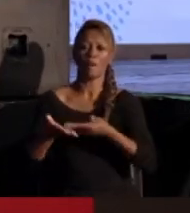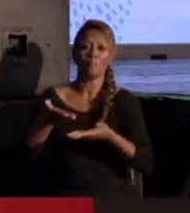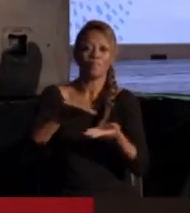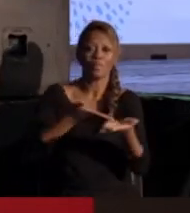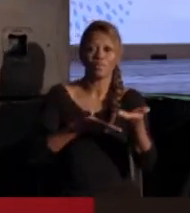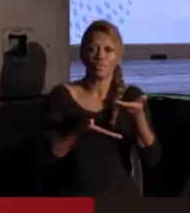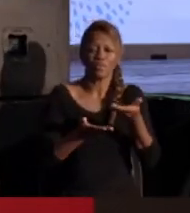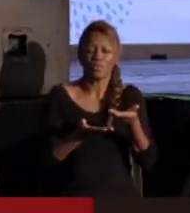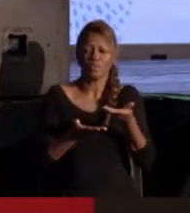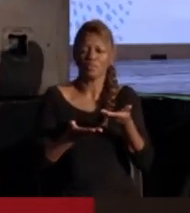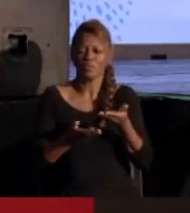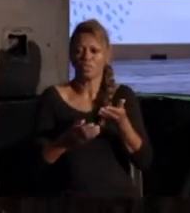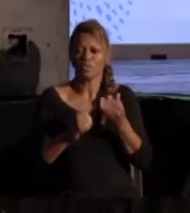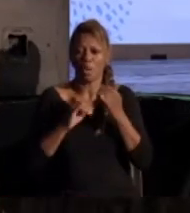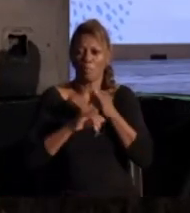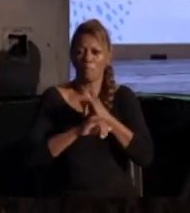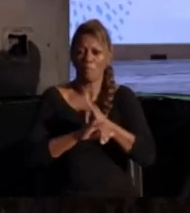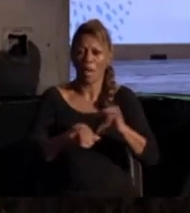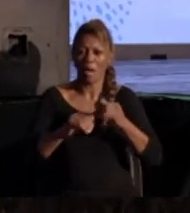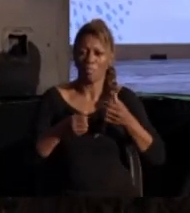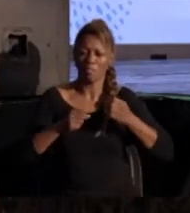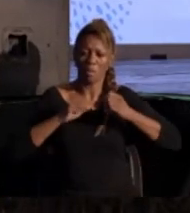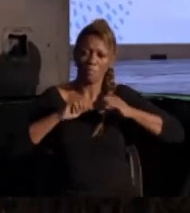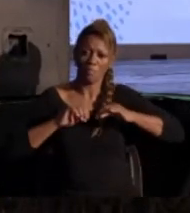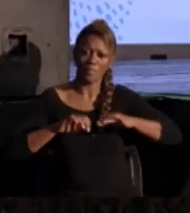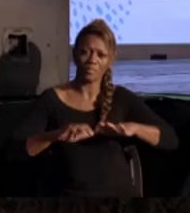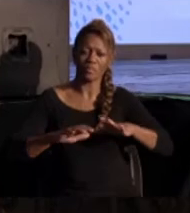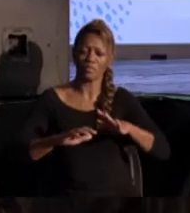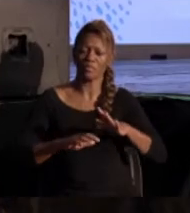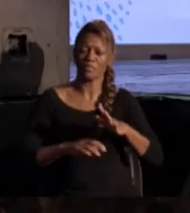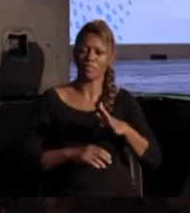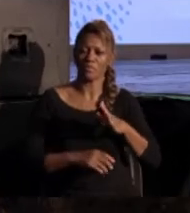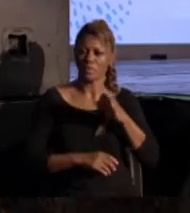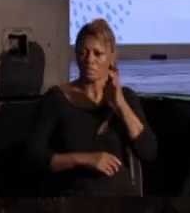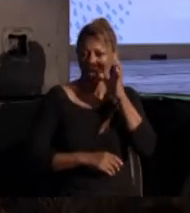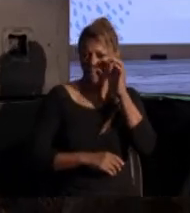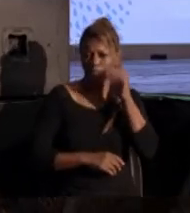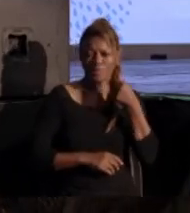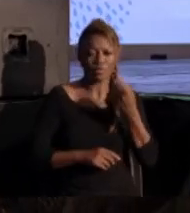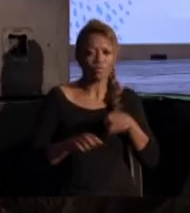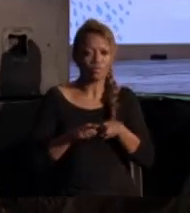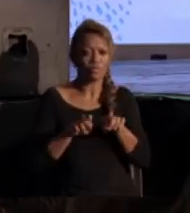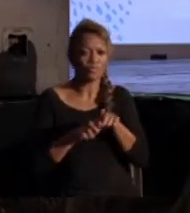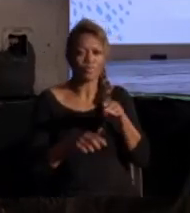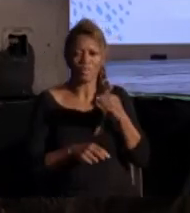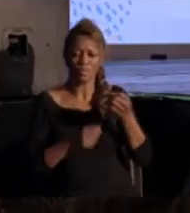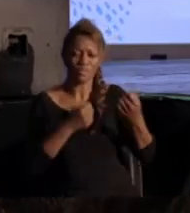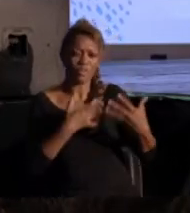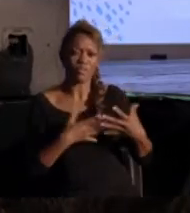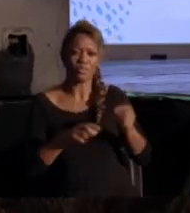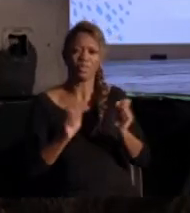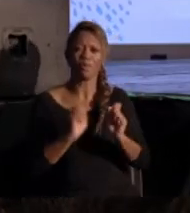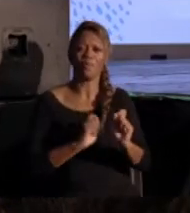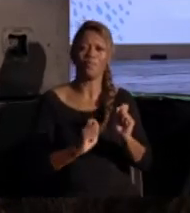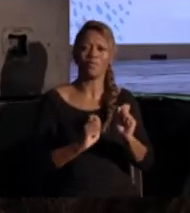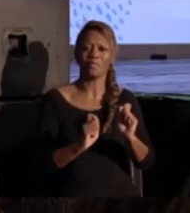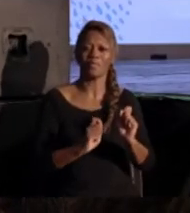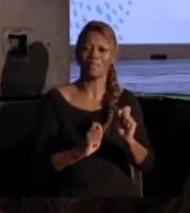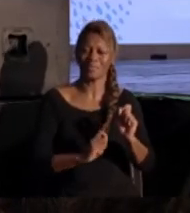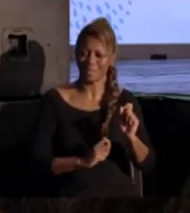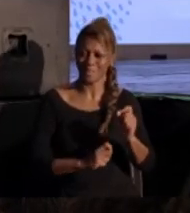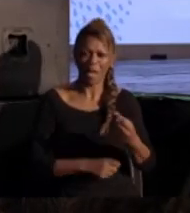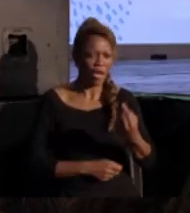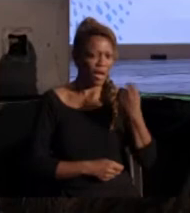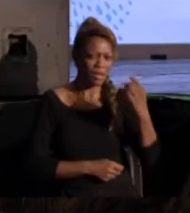trocar ideias, trocar informações. E é curioso que o Kopenawa vai dizer que essas coisas são